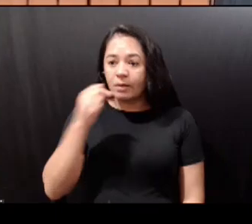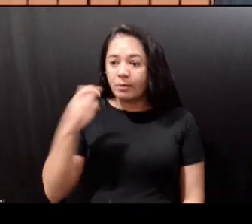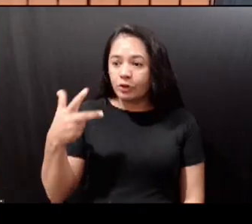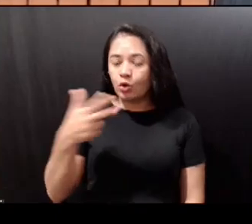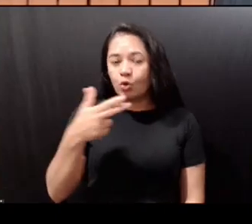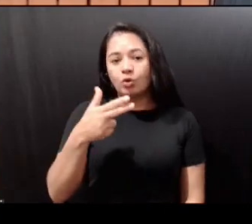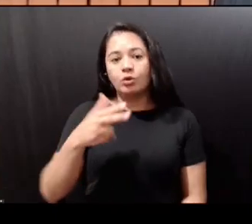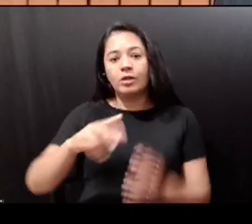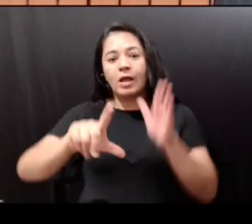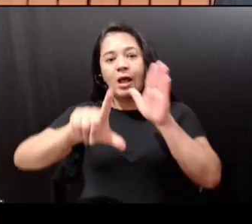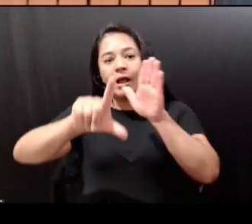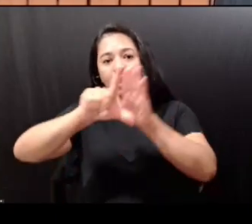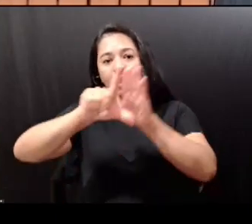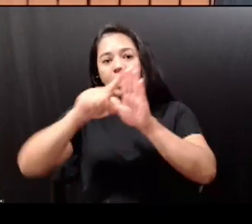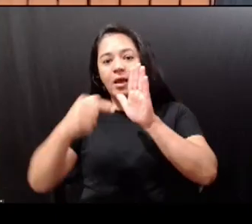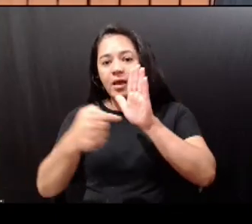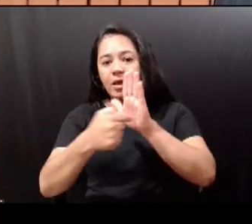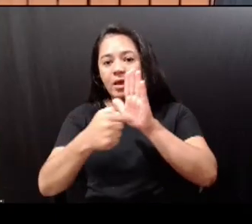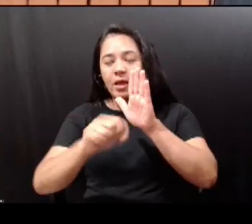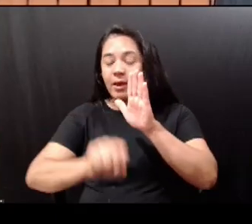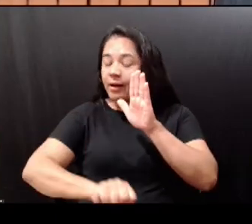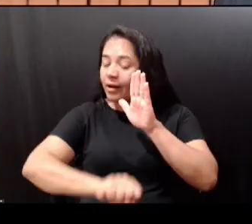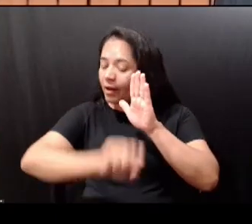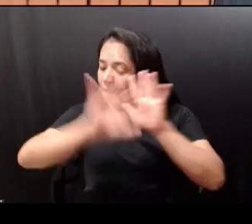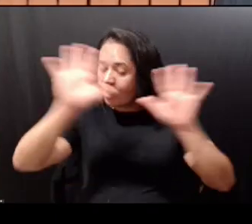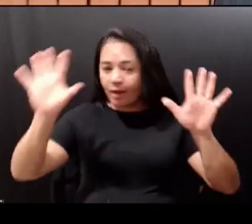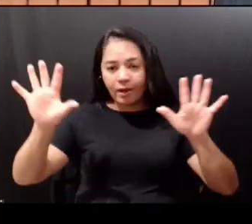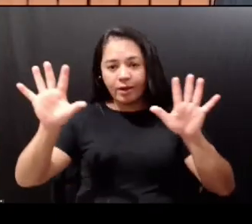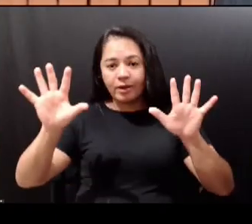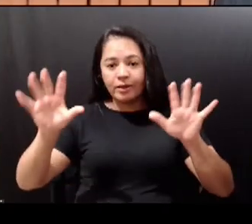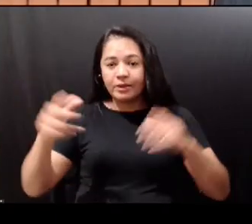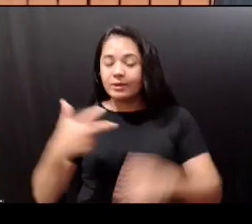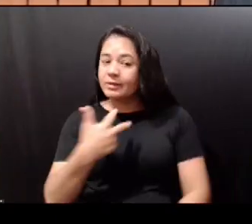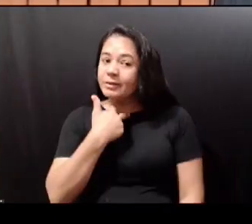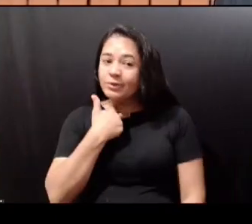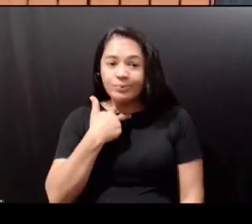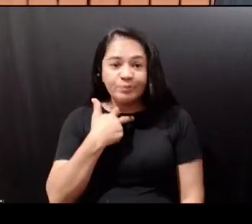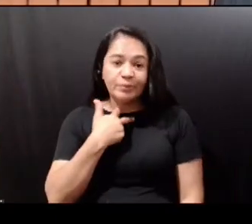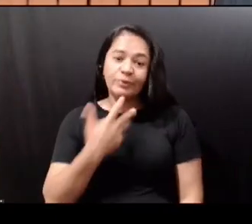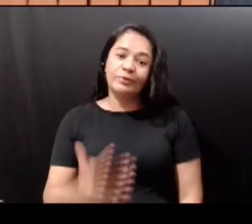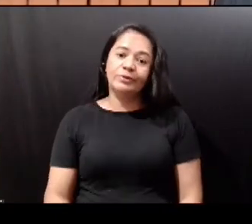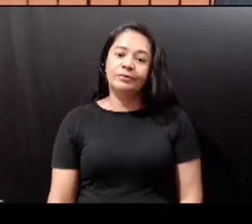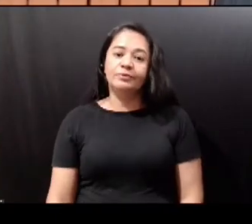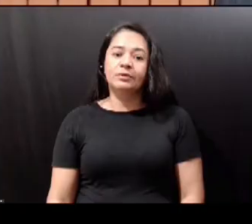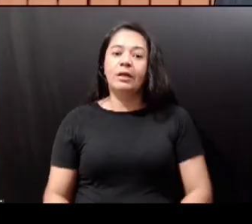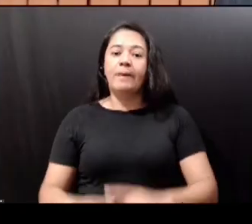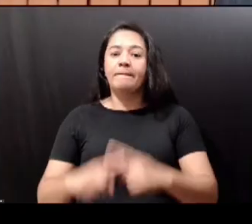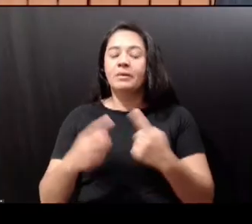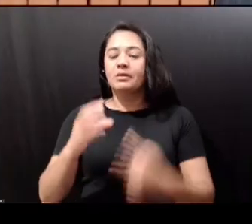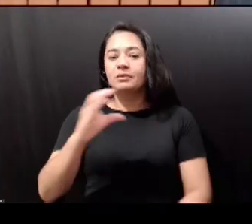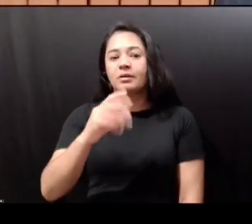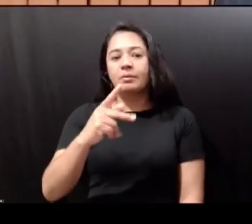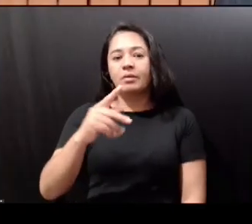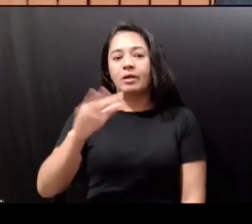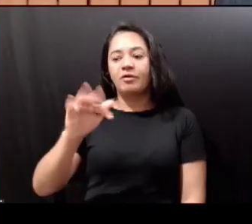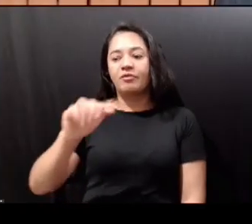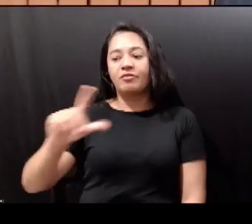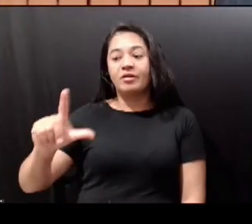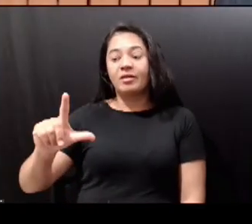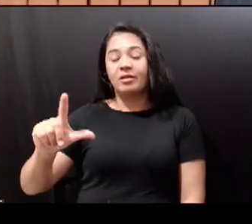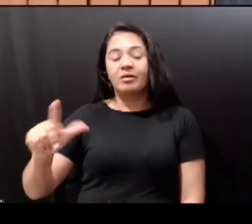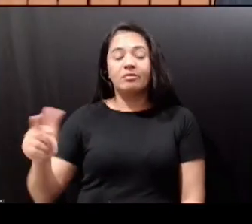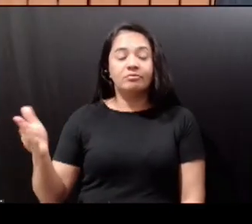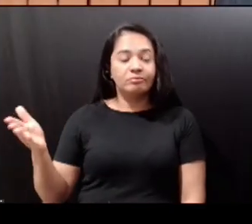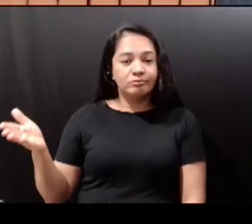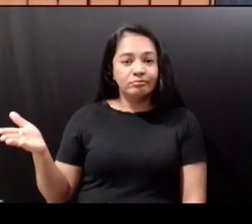clara que não pode interromper esse serviço. E a CPFL, neste momento, ela